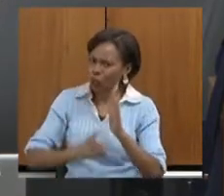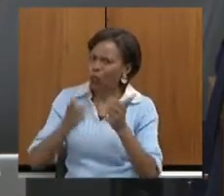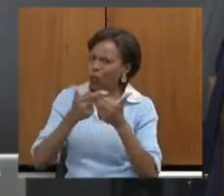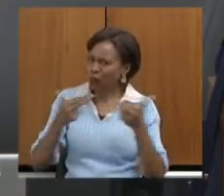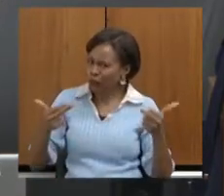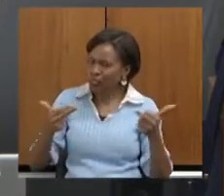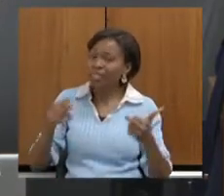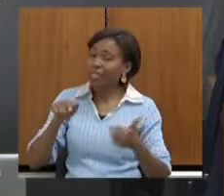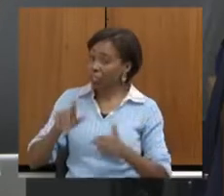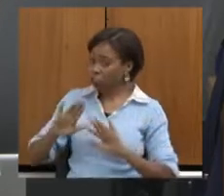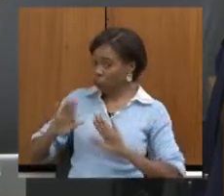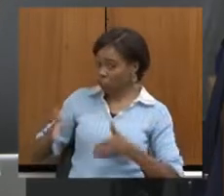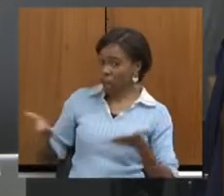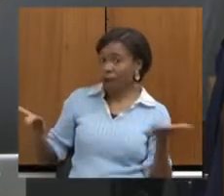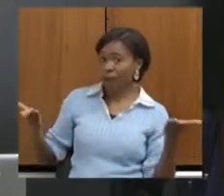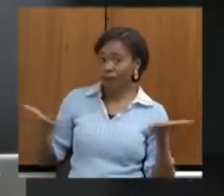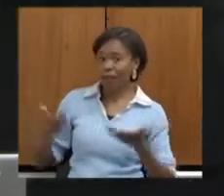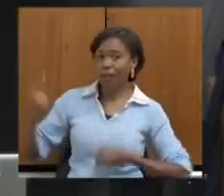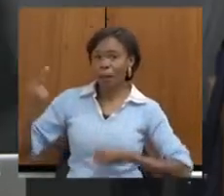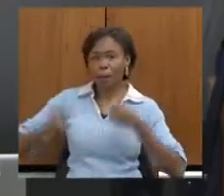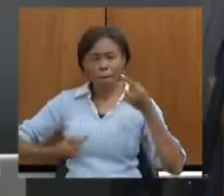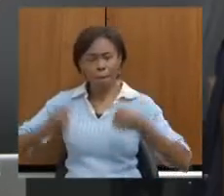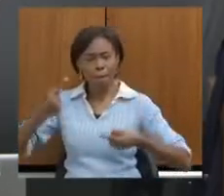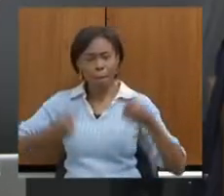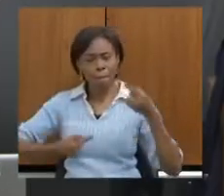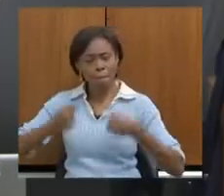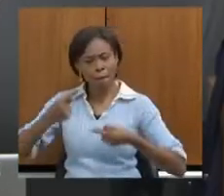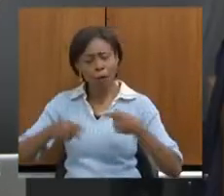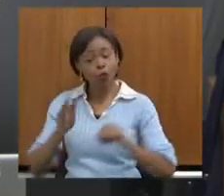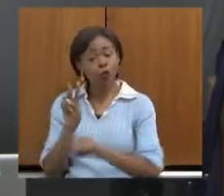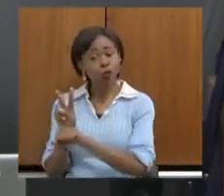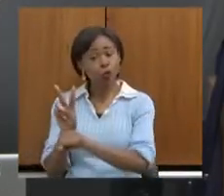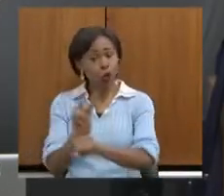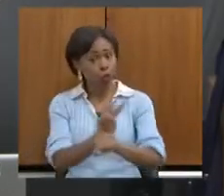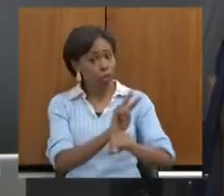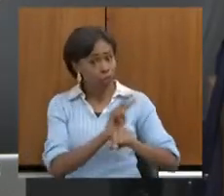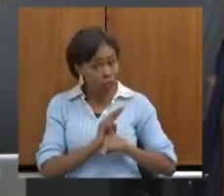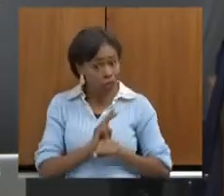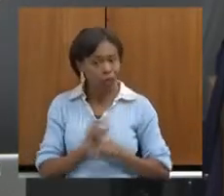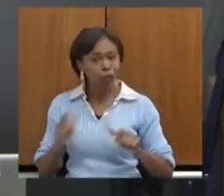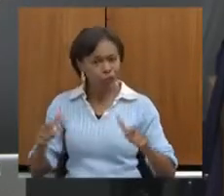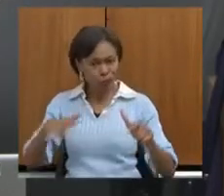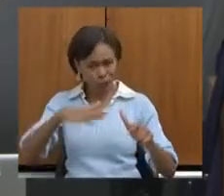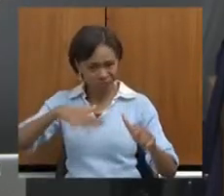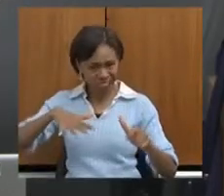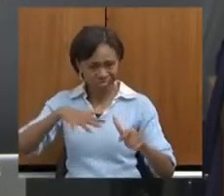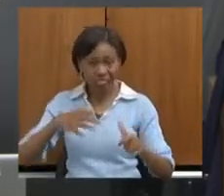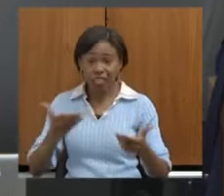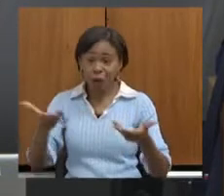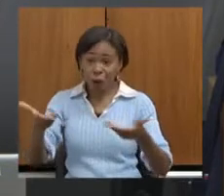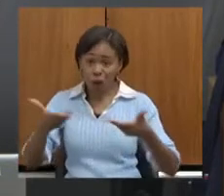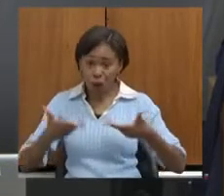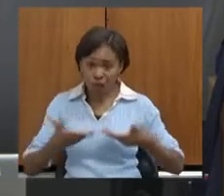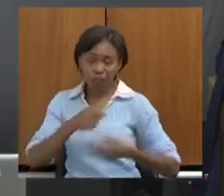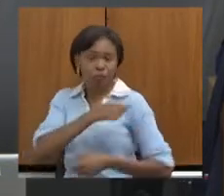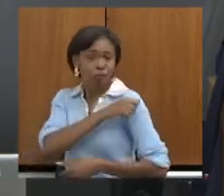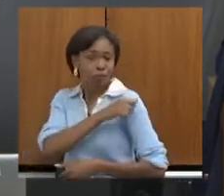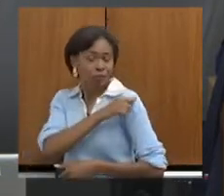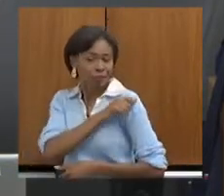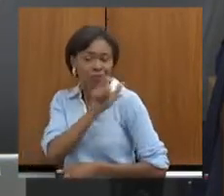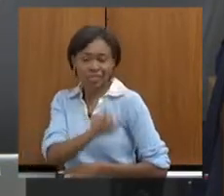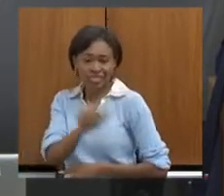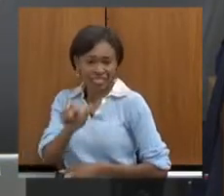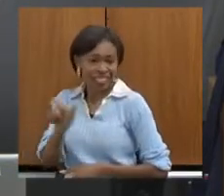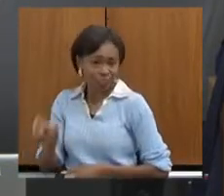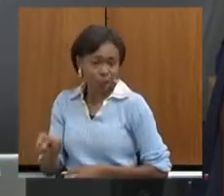já estão discutindo a proteção dos nossos territórios nós estamos recebendo Os estudantes porque